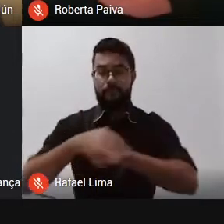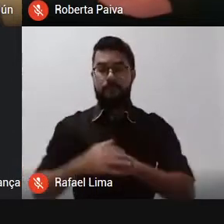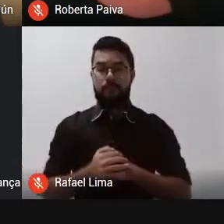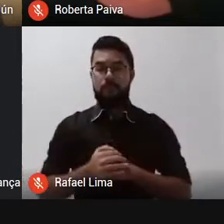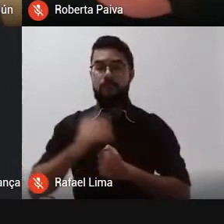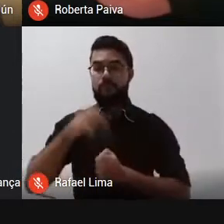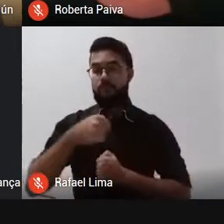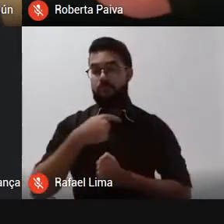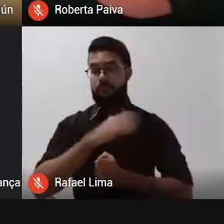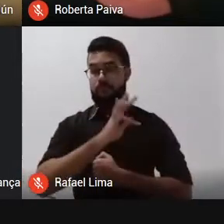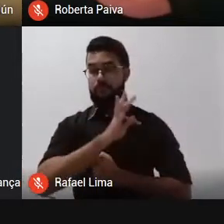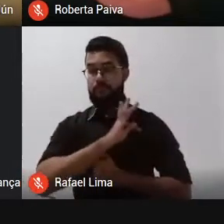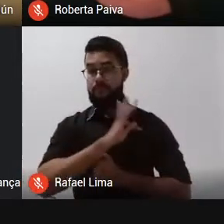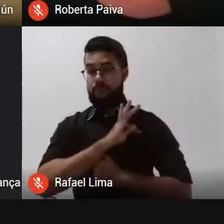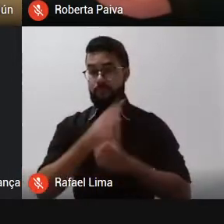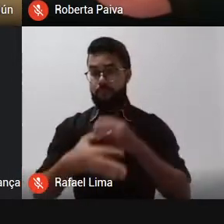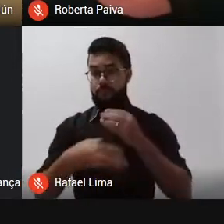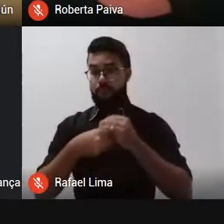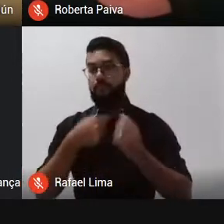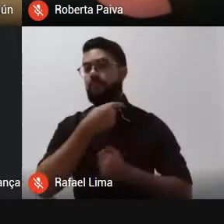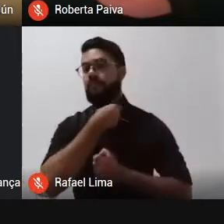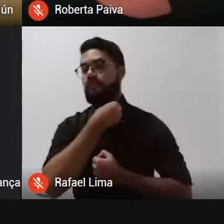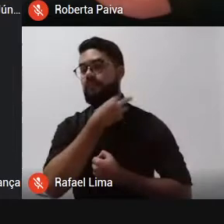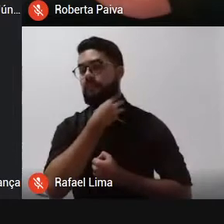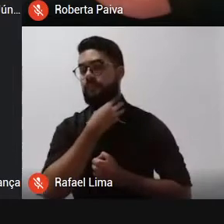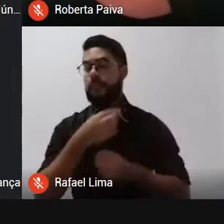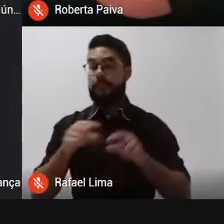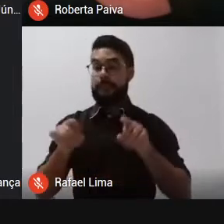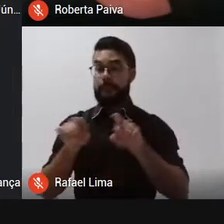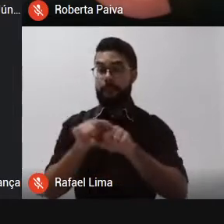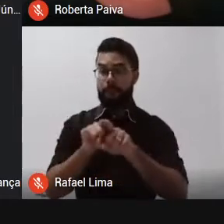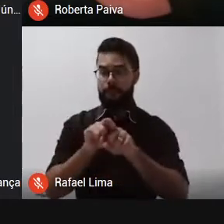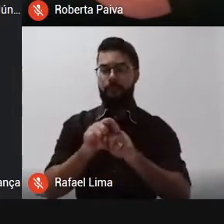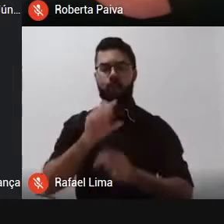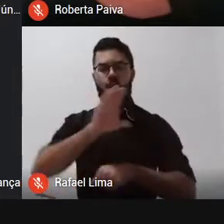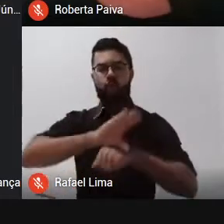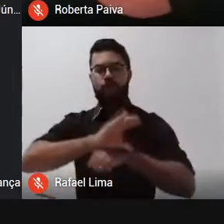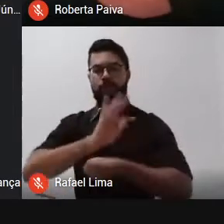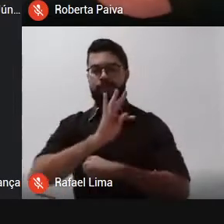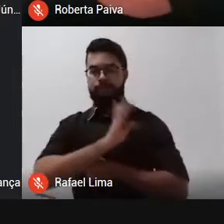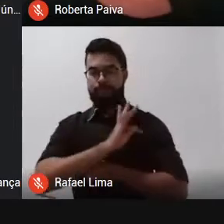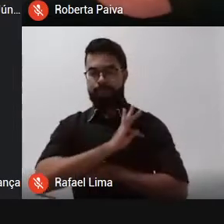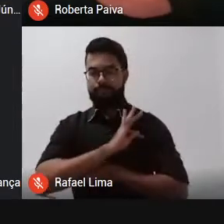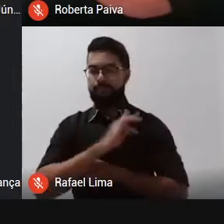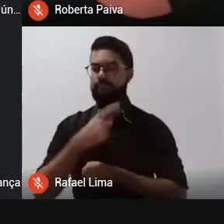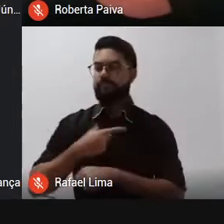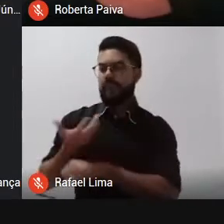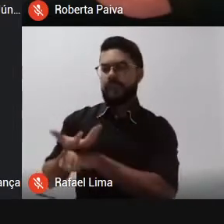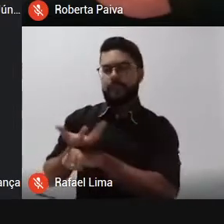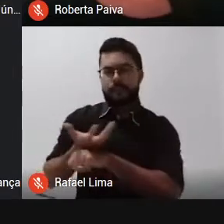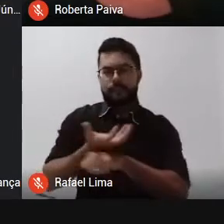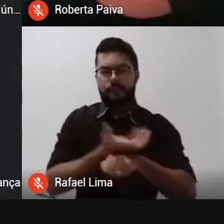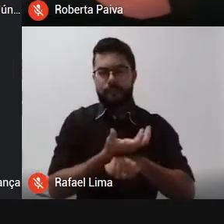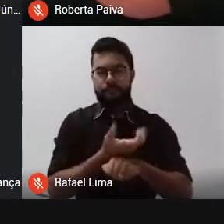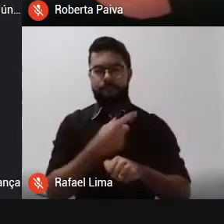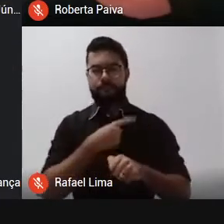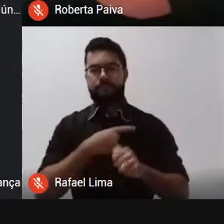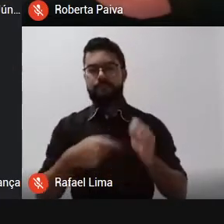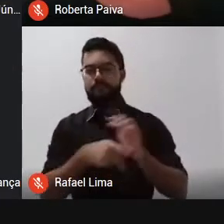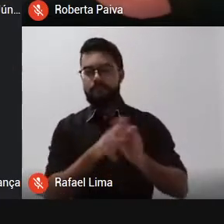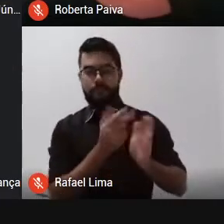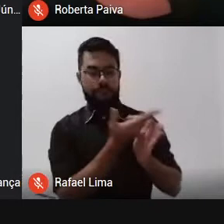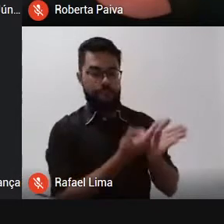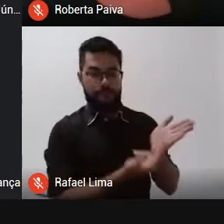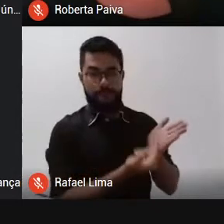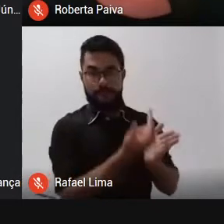integrada ao ensino médio e na modalidade subsequente. E essas são as disciplinas de representação gráfica que lecionamos